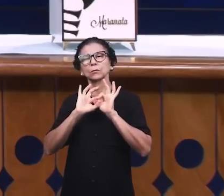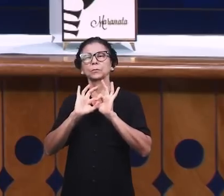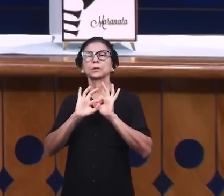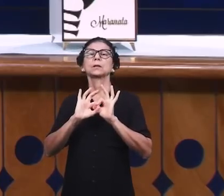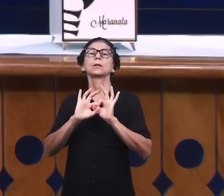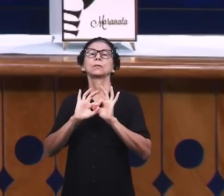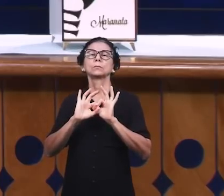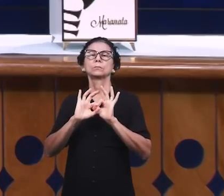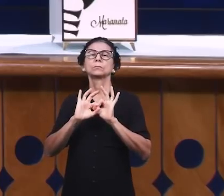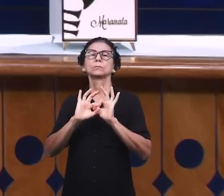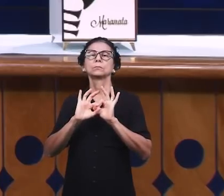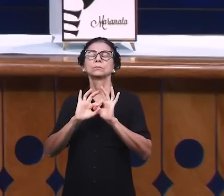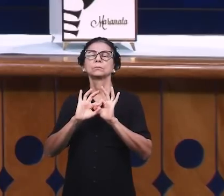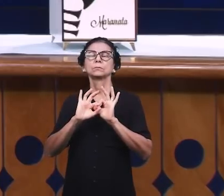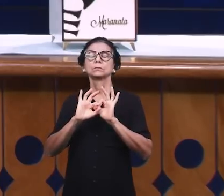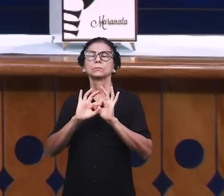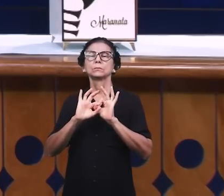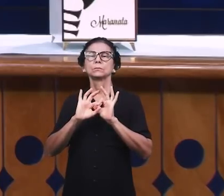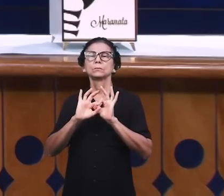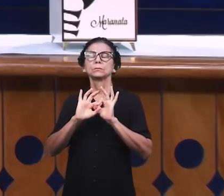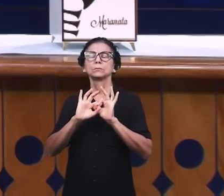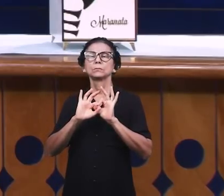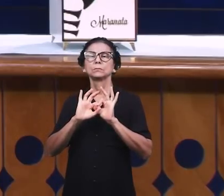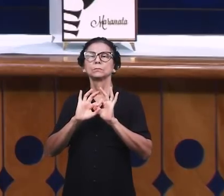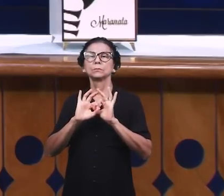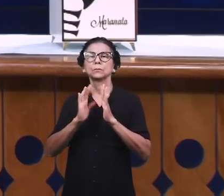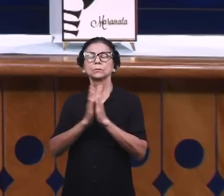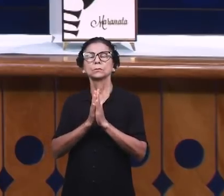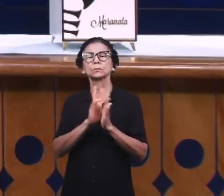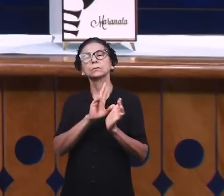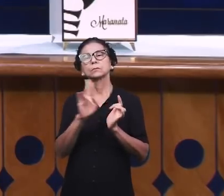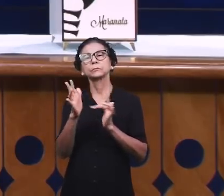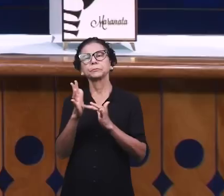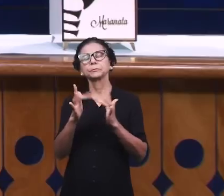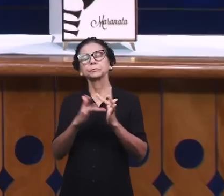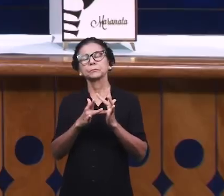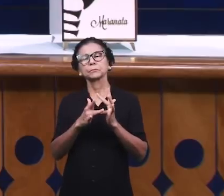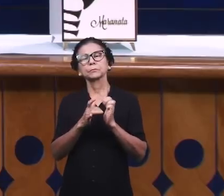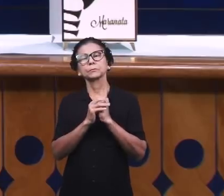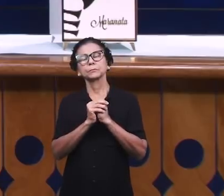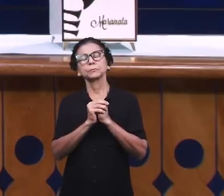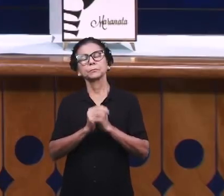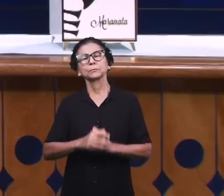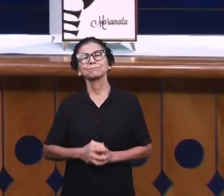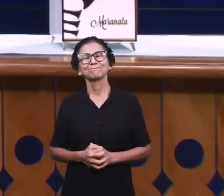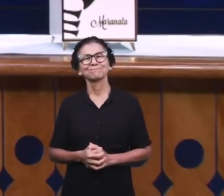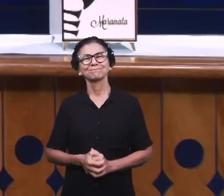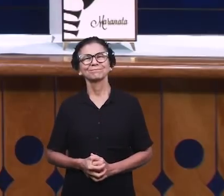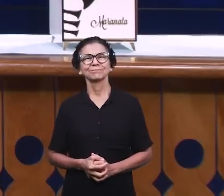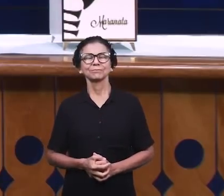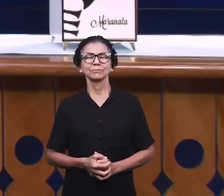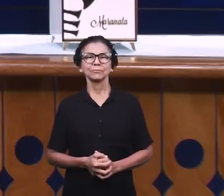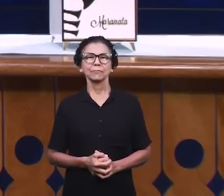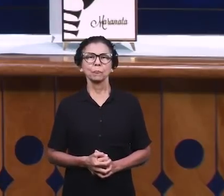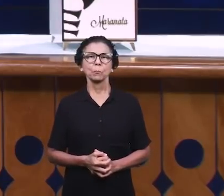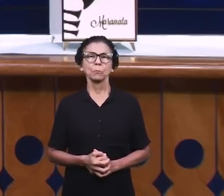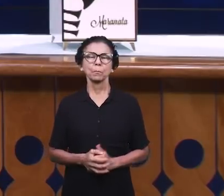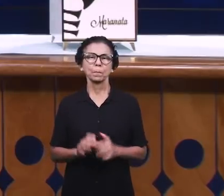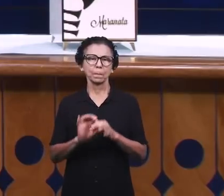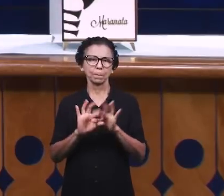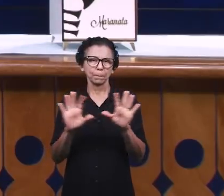Tu tens a nos dizer nesse culto. É a oração que fazemos em nome do Senhor Jesus. Amém. Amém. Aqueles que estiveram de